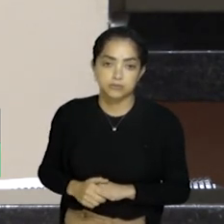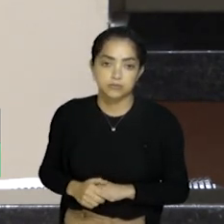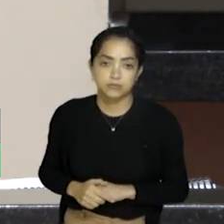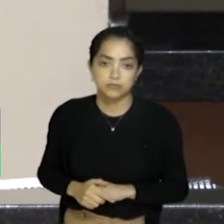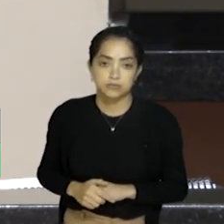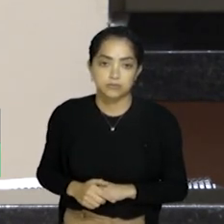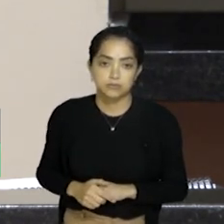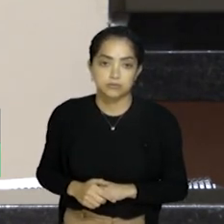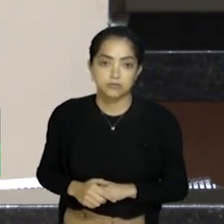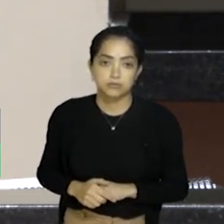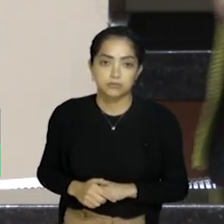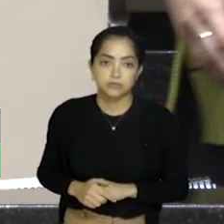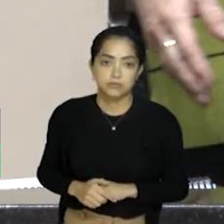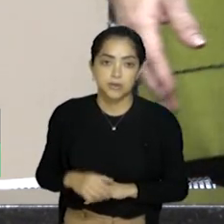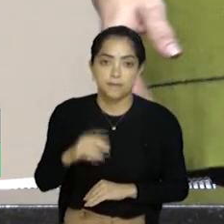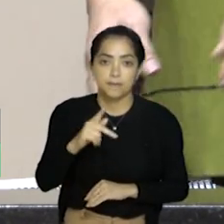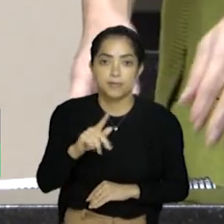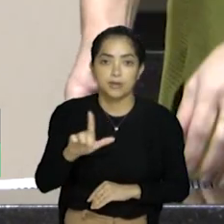e PL